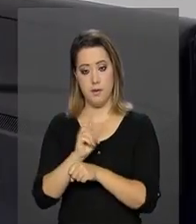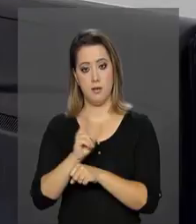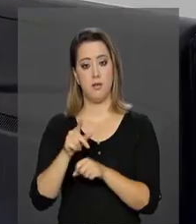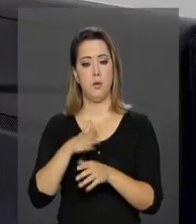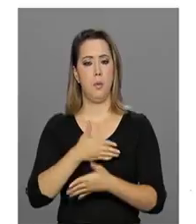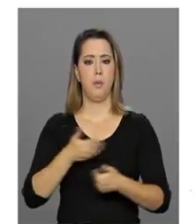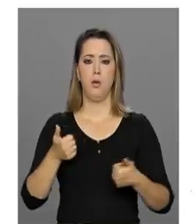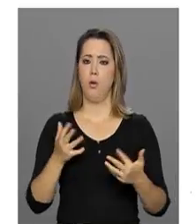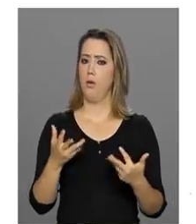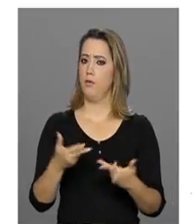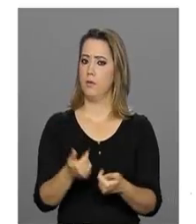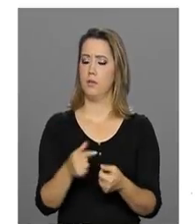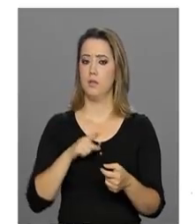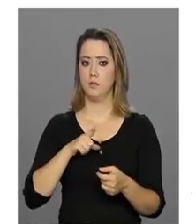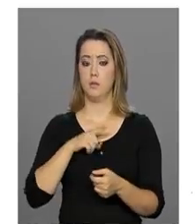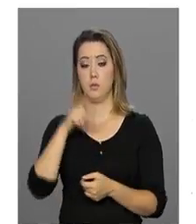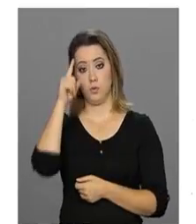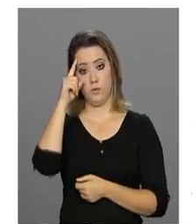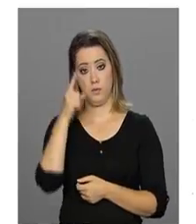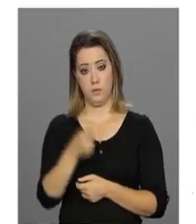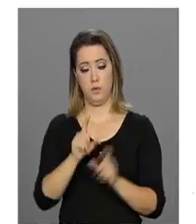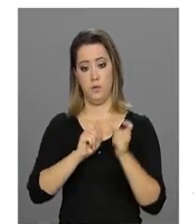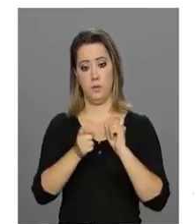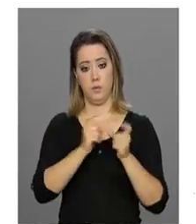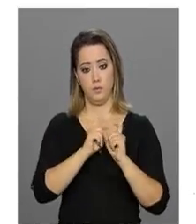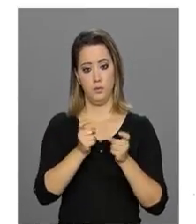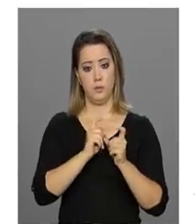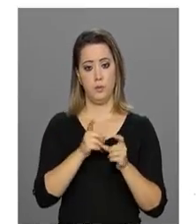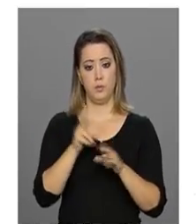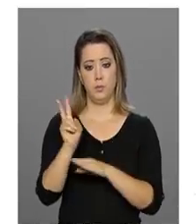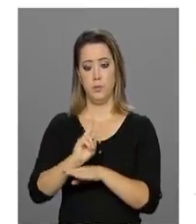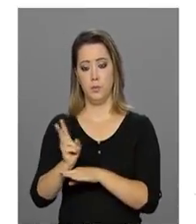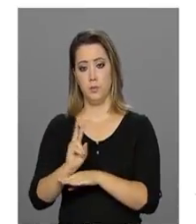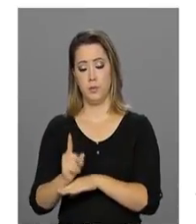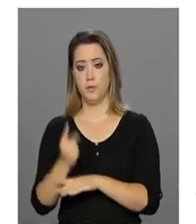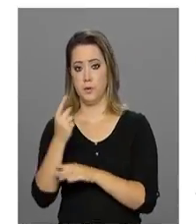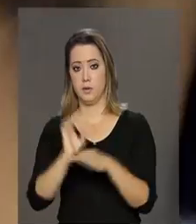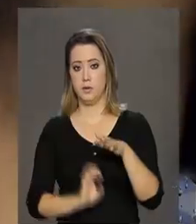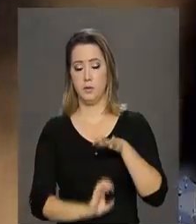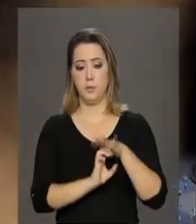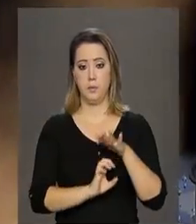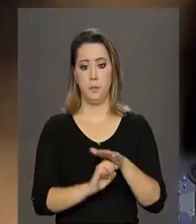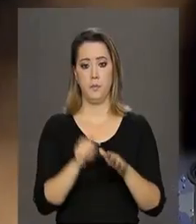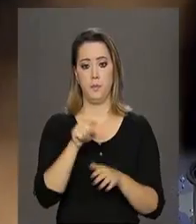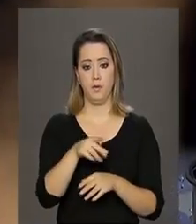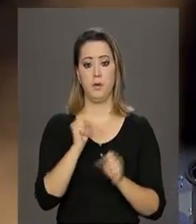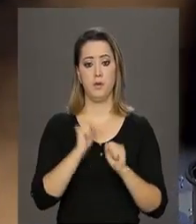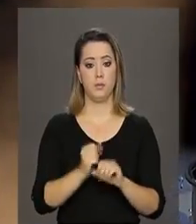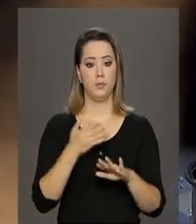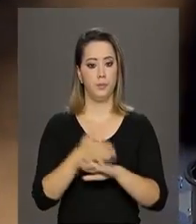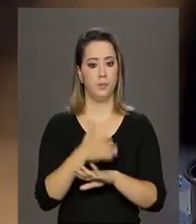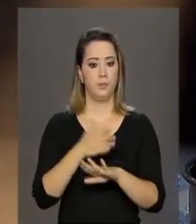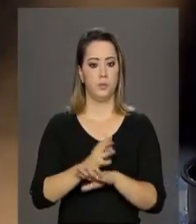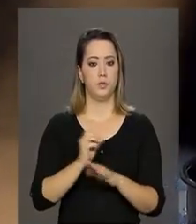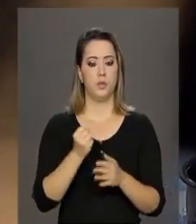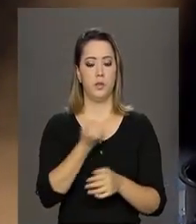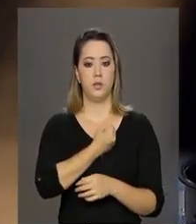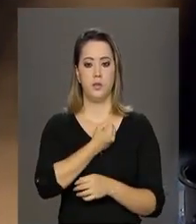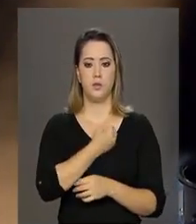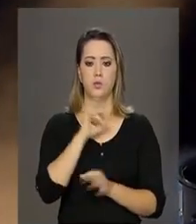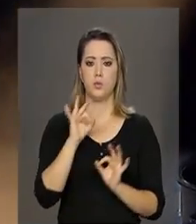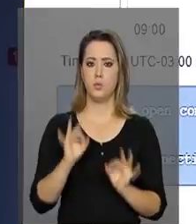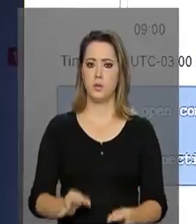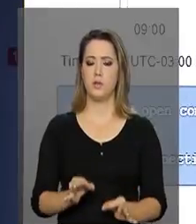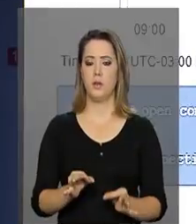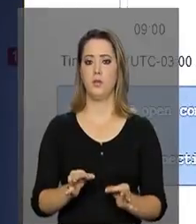eficiência quando houver uma ordem administrativa para fiscalizar uma empresa ele vai ter acesso aos dados em tempo